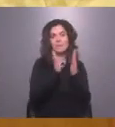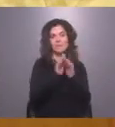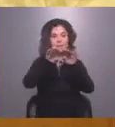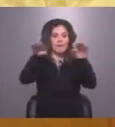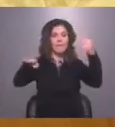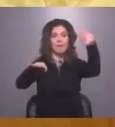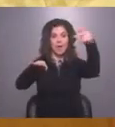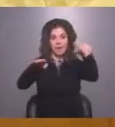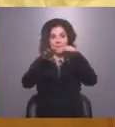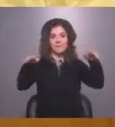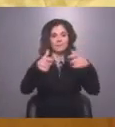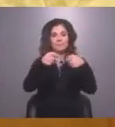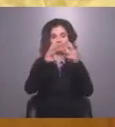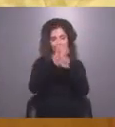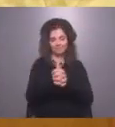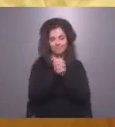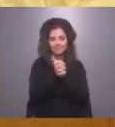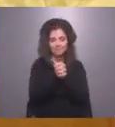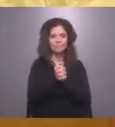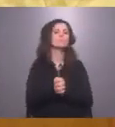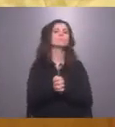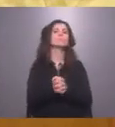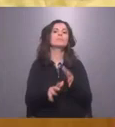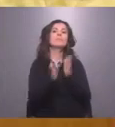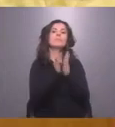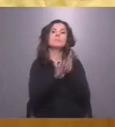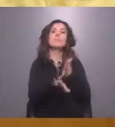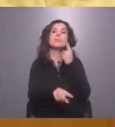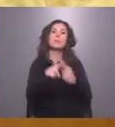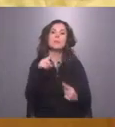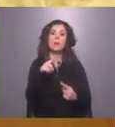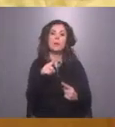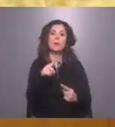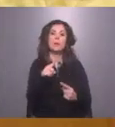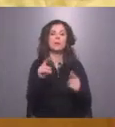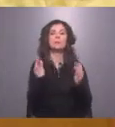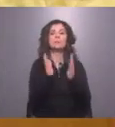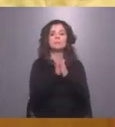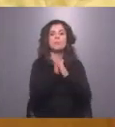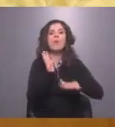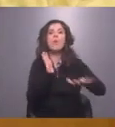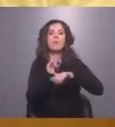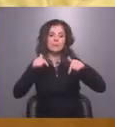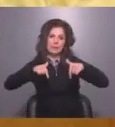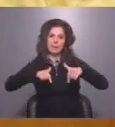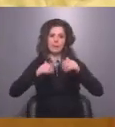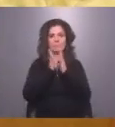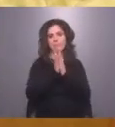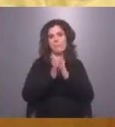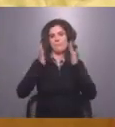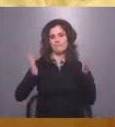do Recinto de Oração. A Missa das 12h30 será celebrada na Basílica da Santíssima